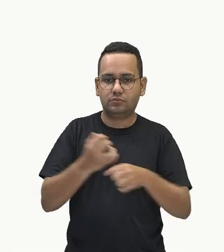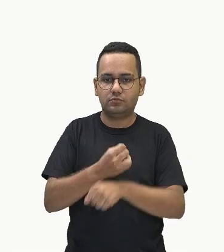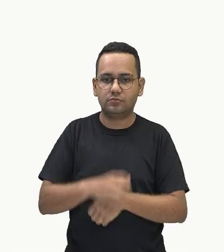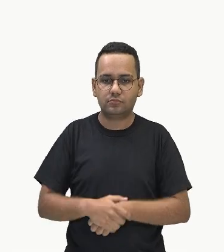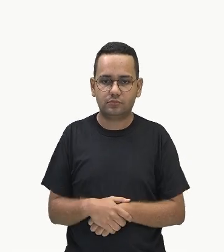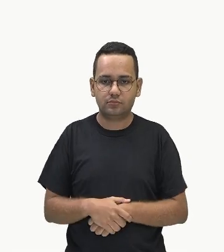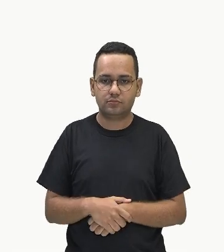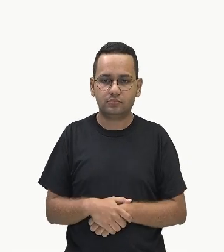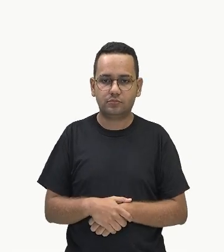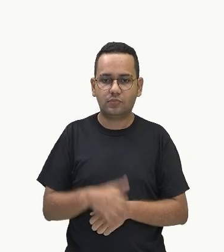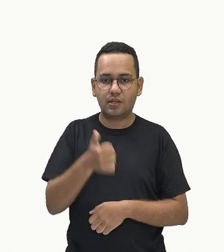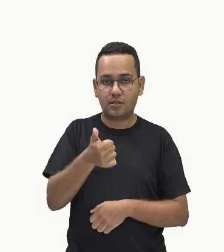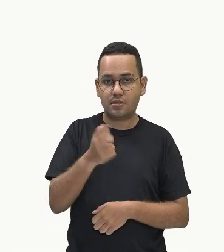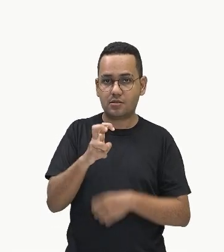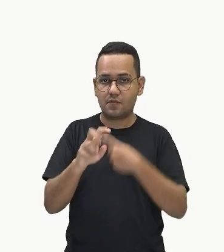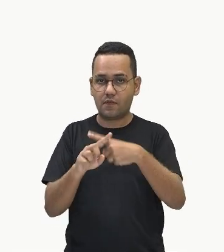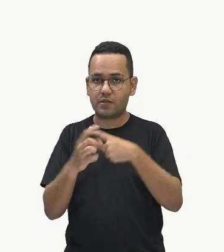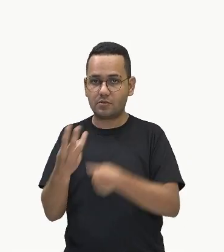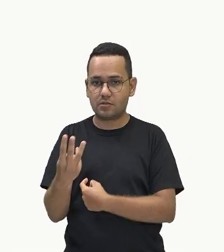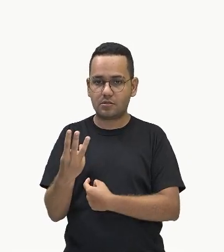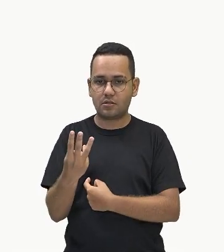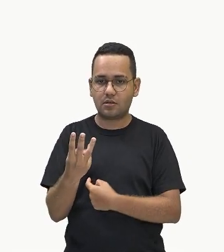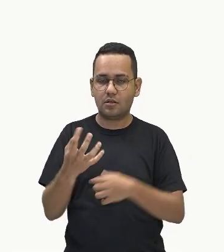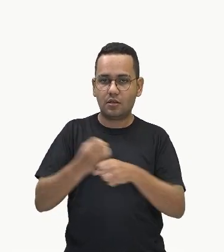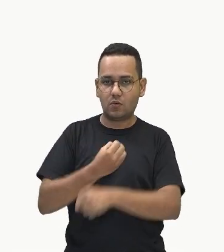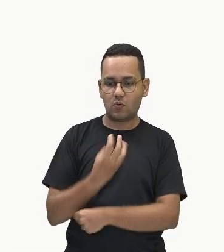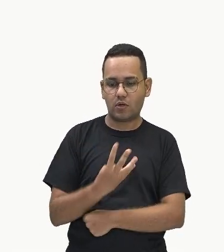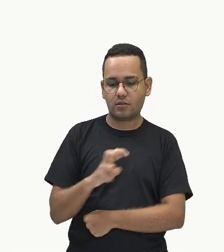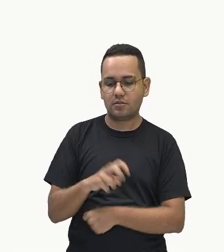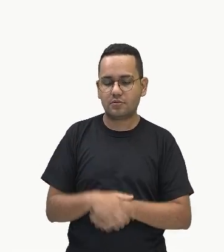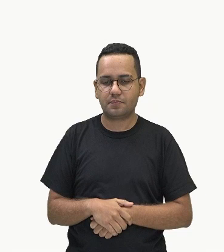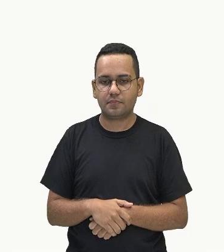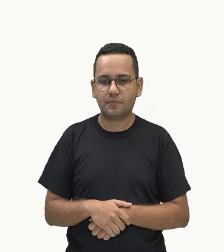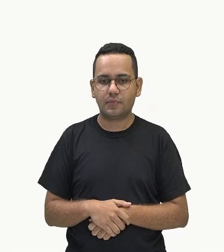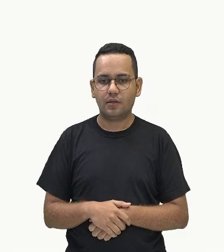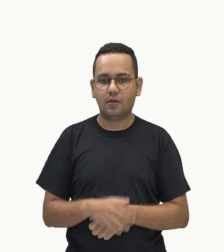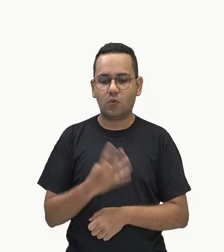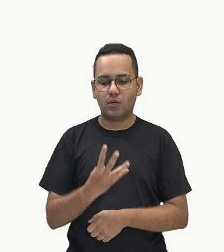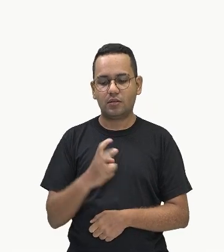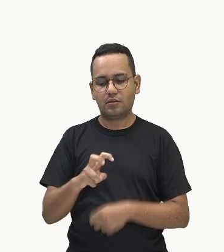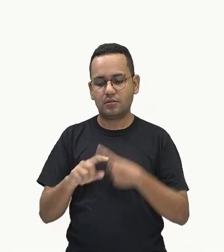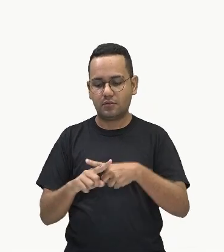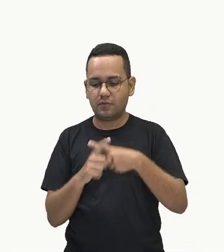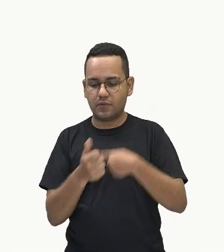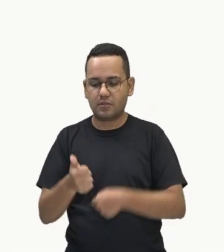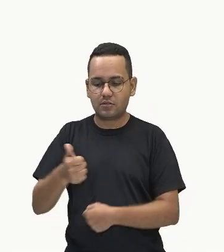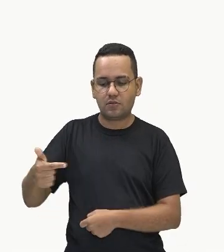Ó, 15 vezes 3, 45 vezes 12.